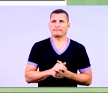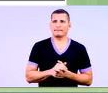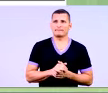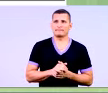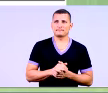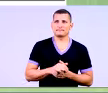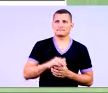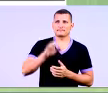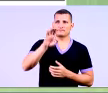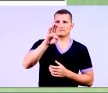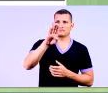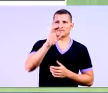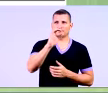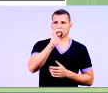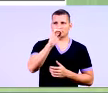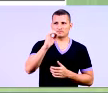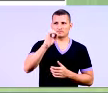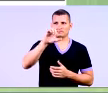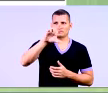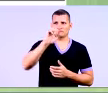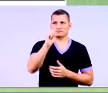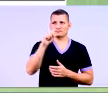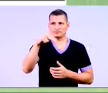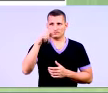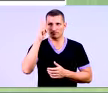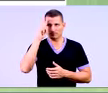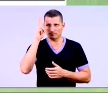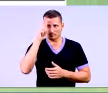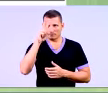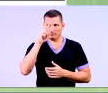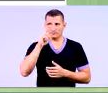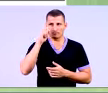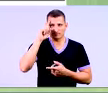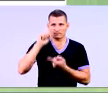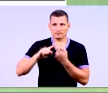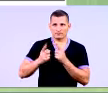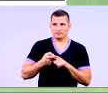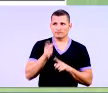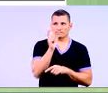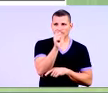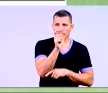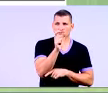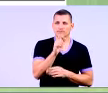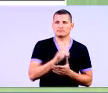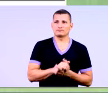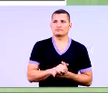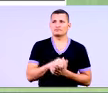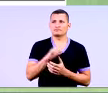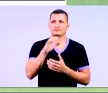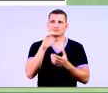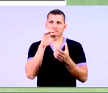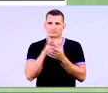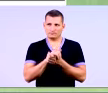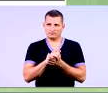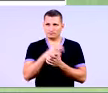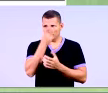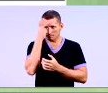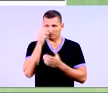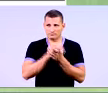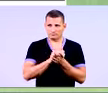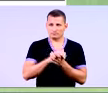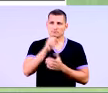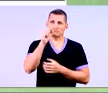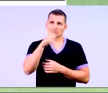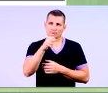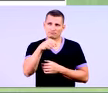boliviano lembra do goiano que eu falei da da variável lógica do tipo casado ou seja a pessoa é casado sim ou não